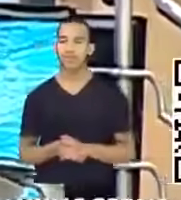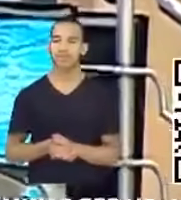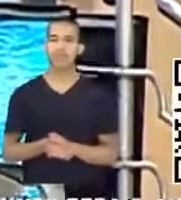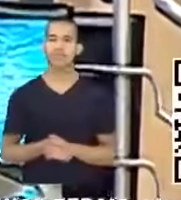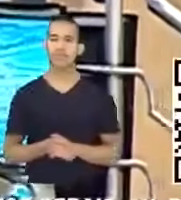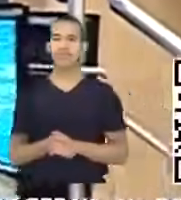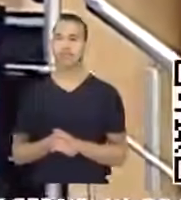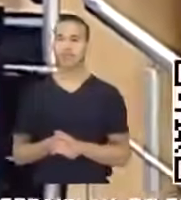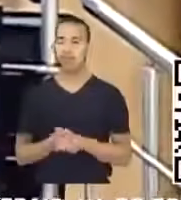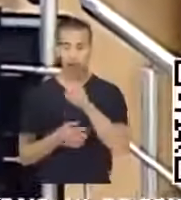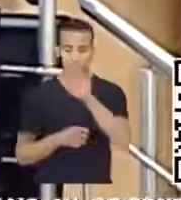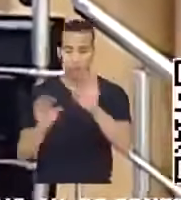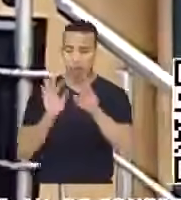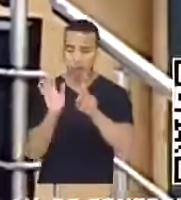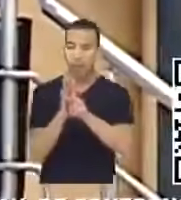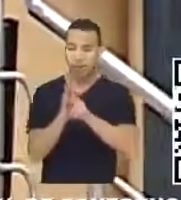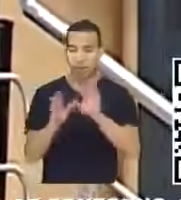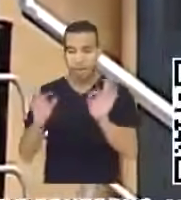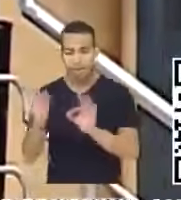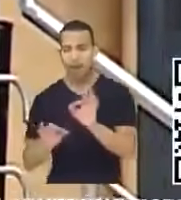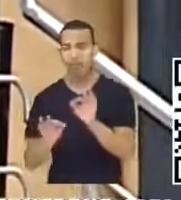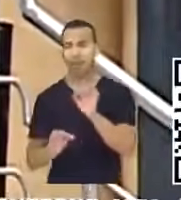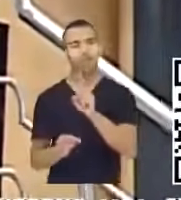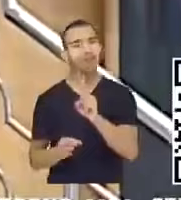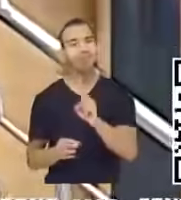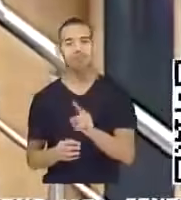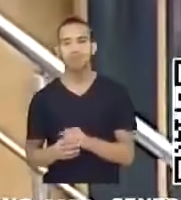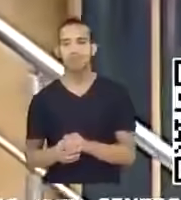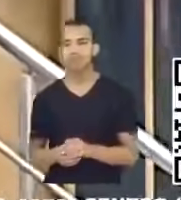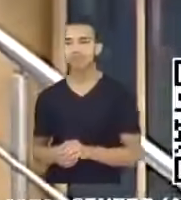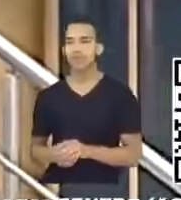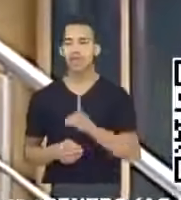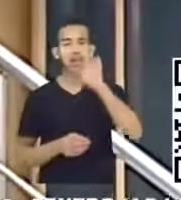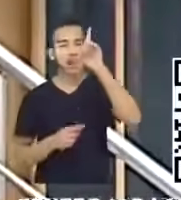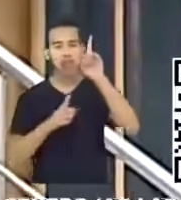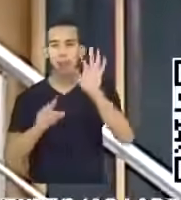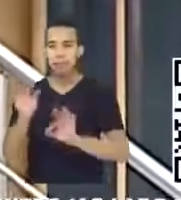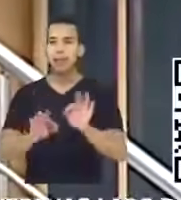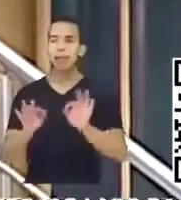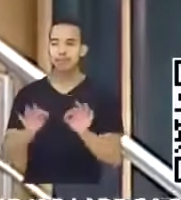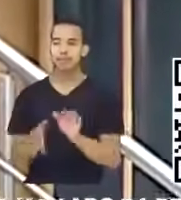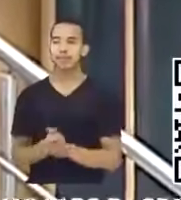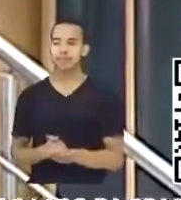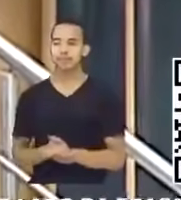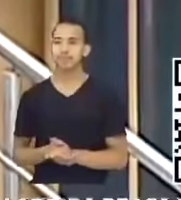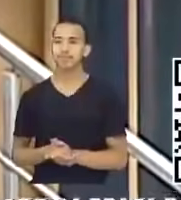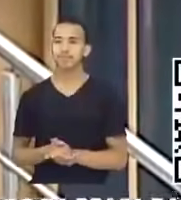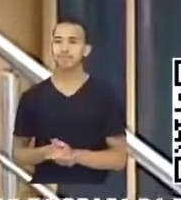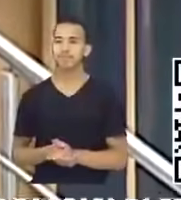é você mesmo preparar os estudos falei não e foi Deus que preparou para mim